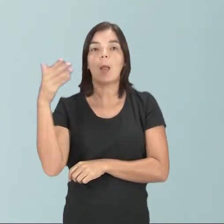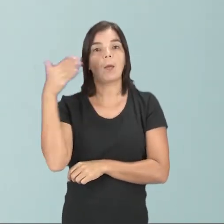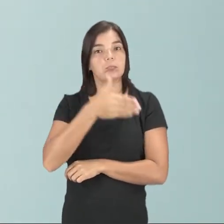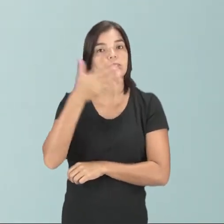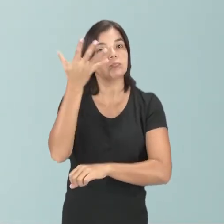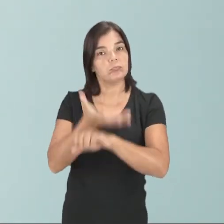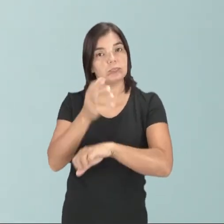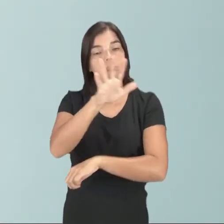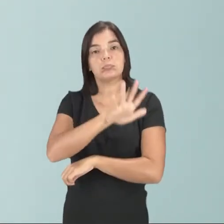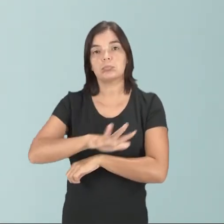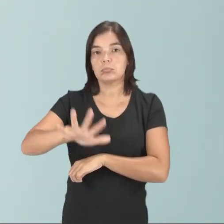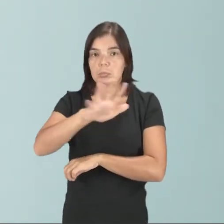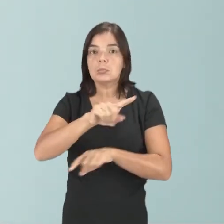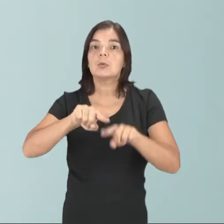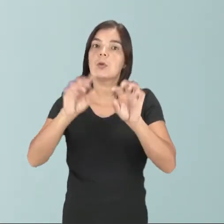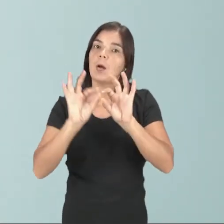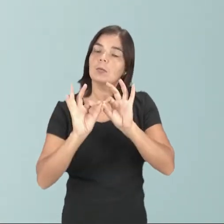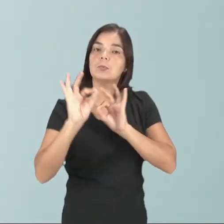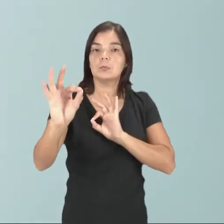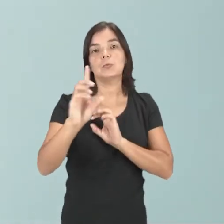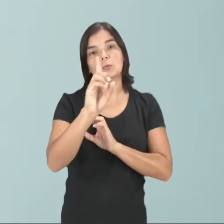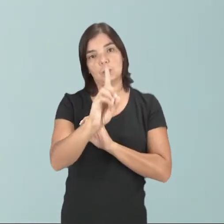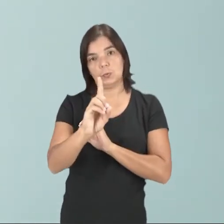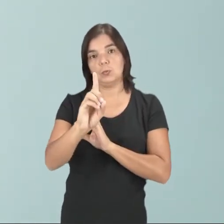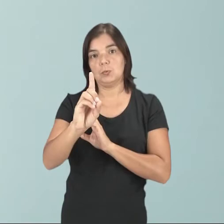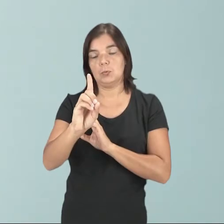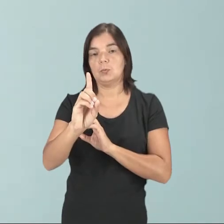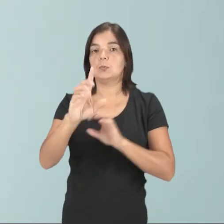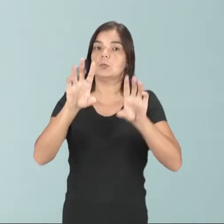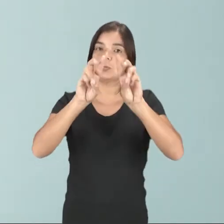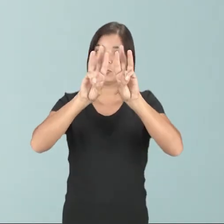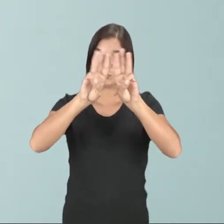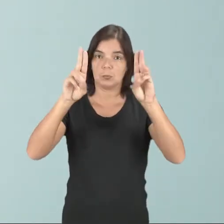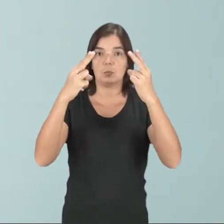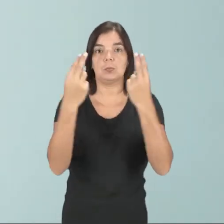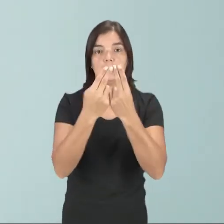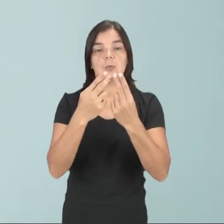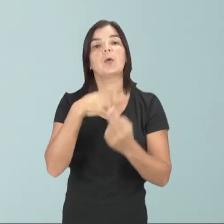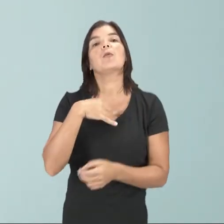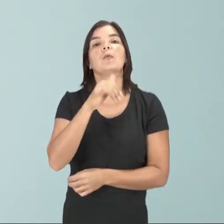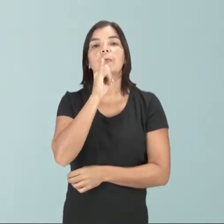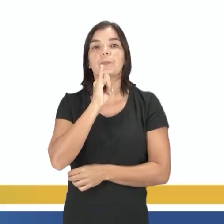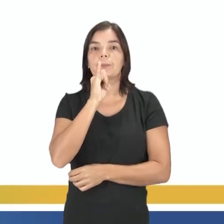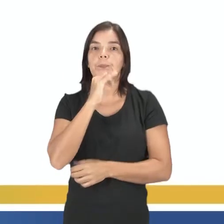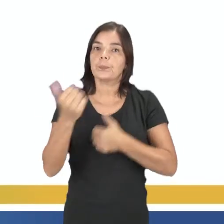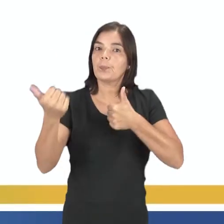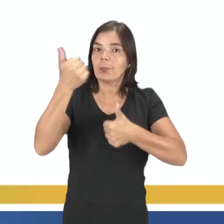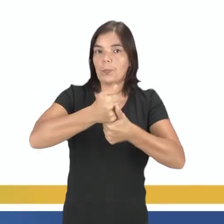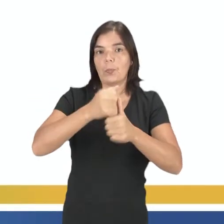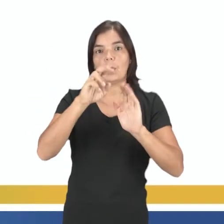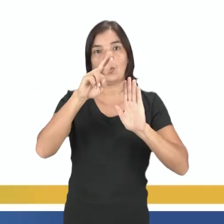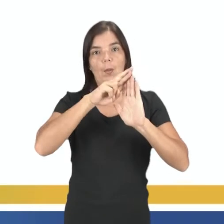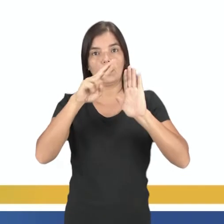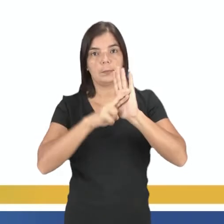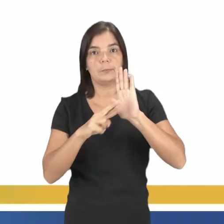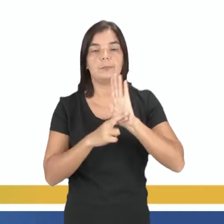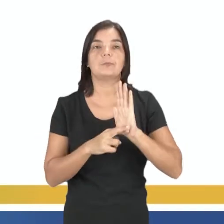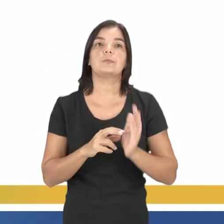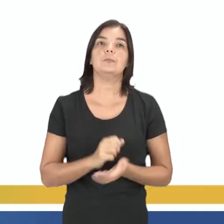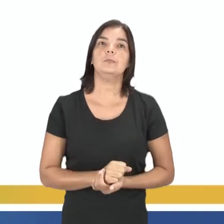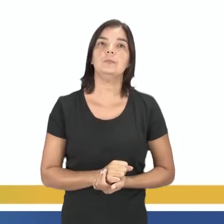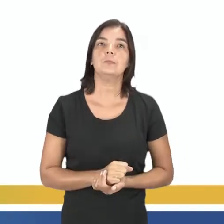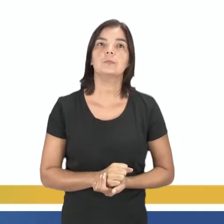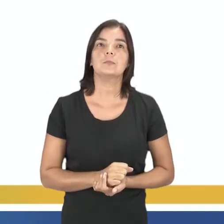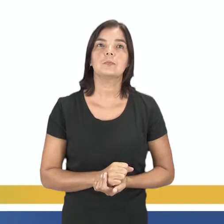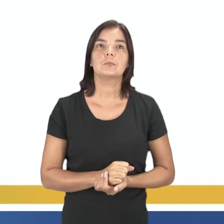constante e sua massa e a distância em relação ao seu centro de massa. Vamos para os exemplos aplicando essas equações?